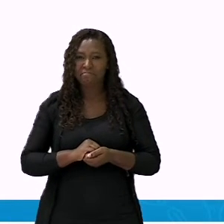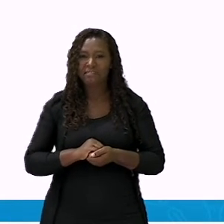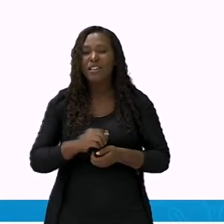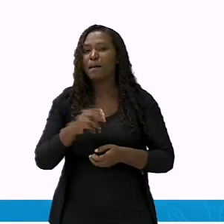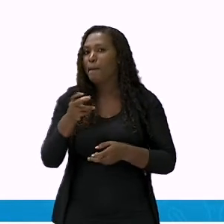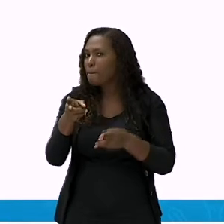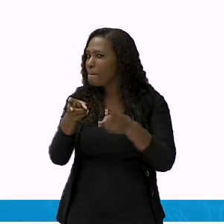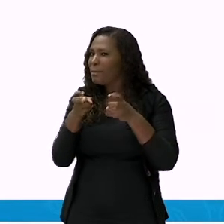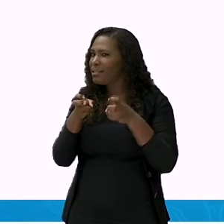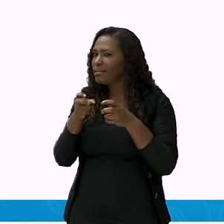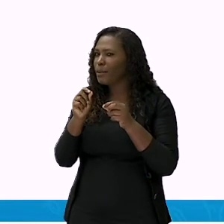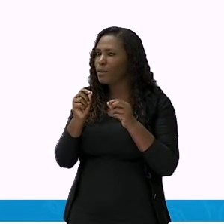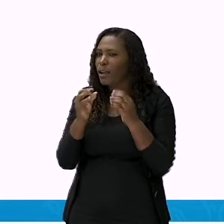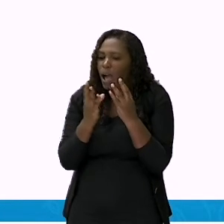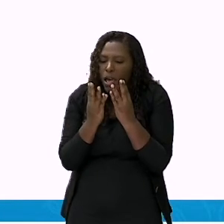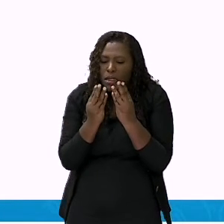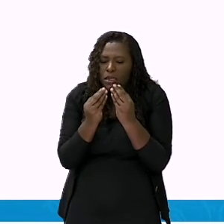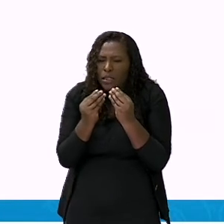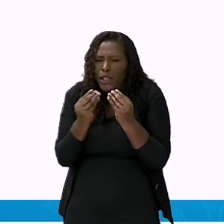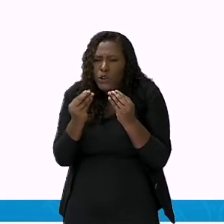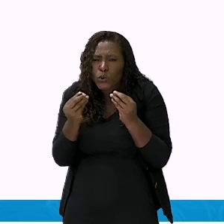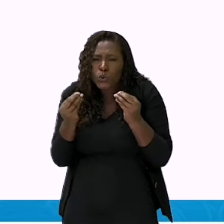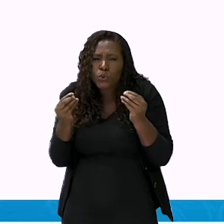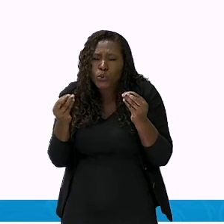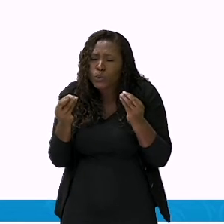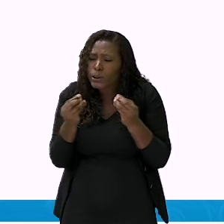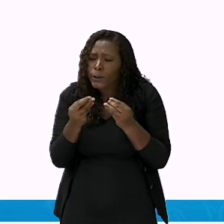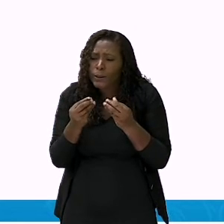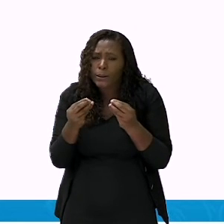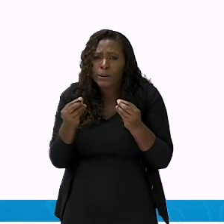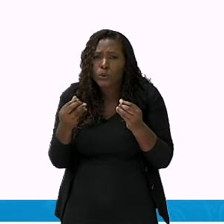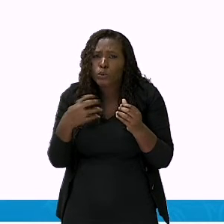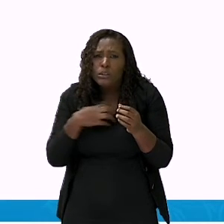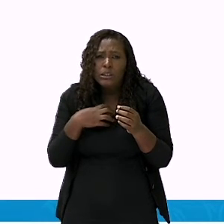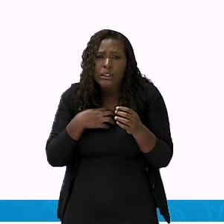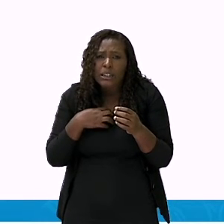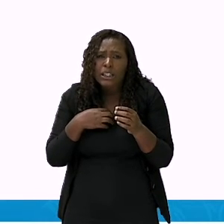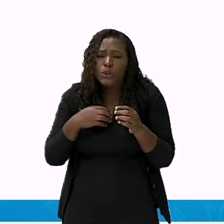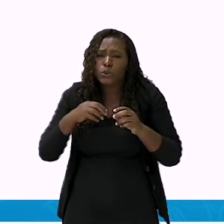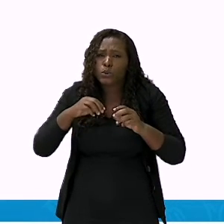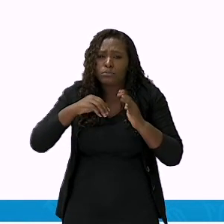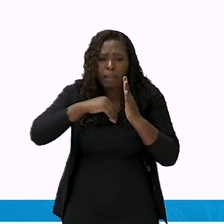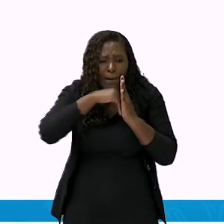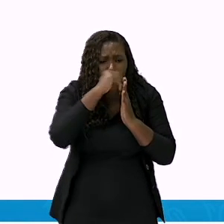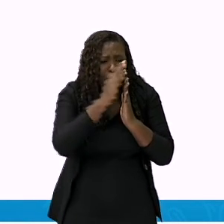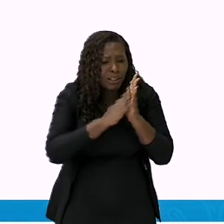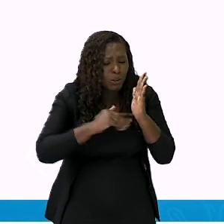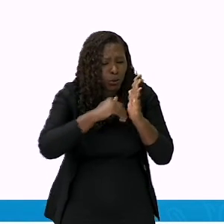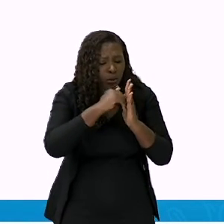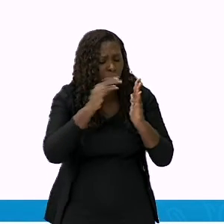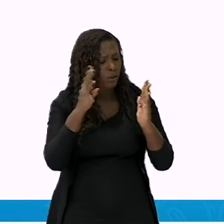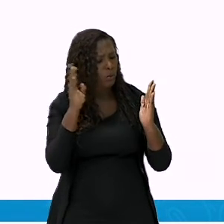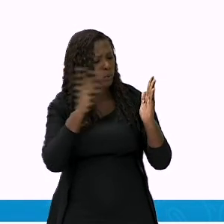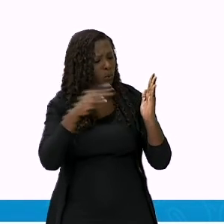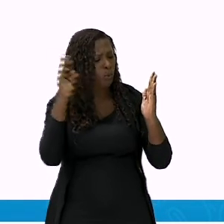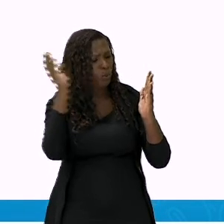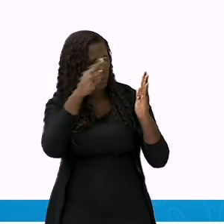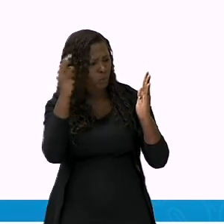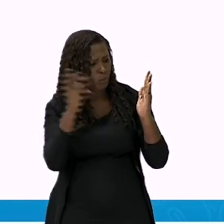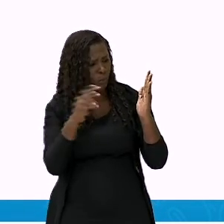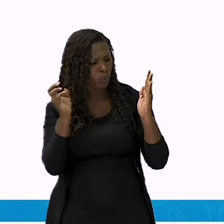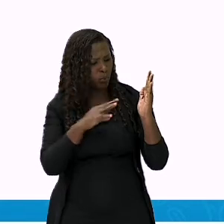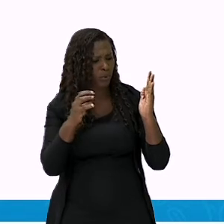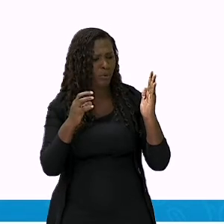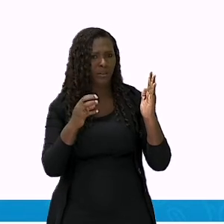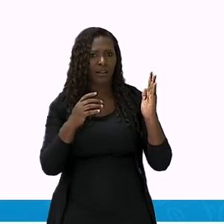Observe a textura do desenho, a textura dessas pinturas. Quando a gente fala, volta lá na biografia que